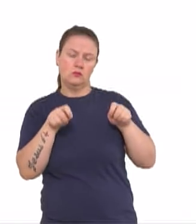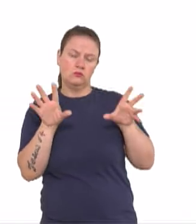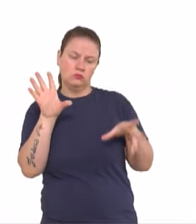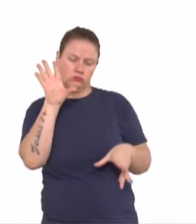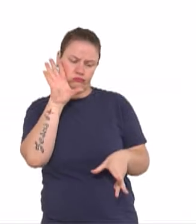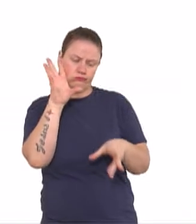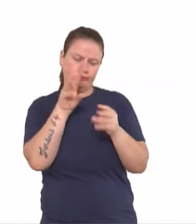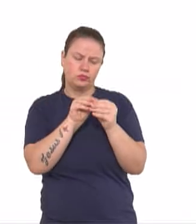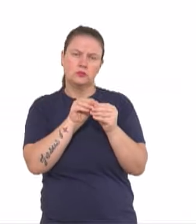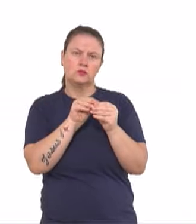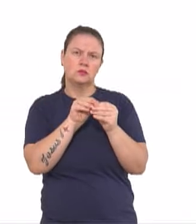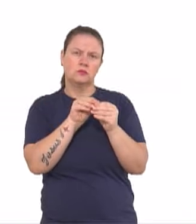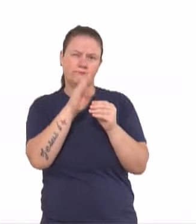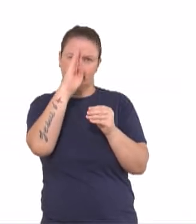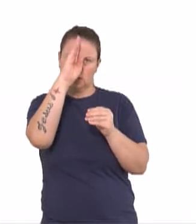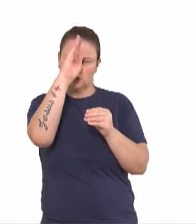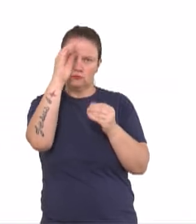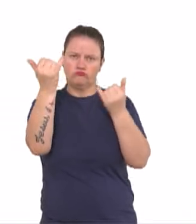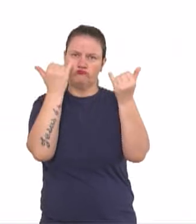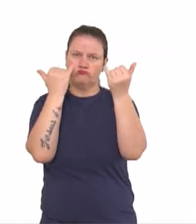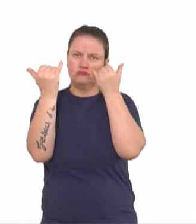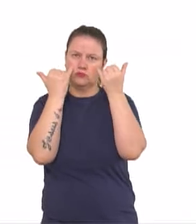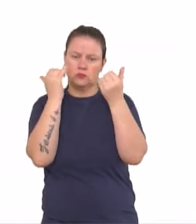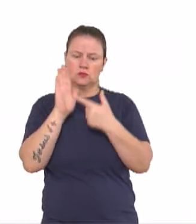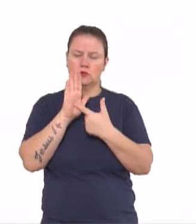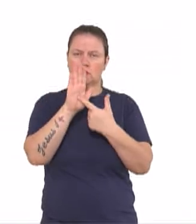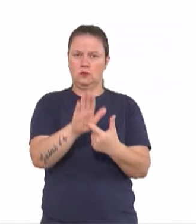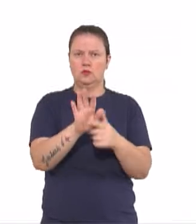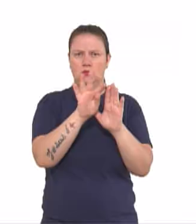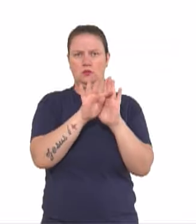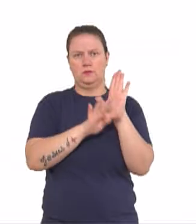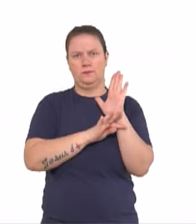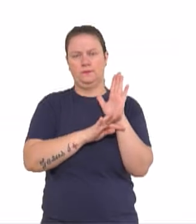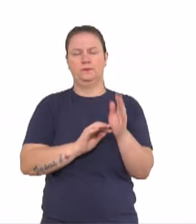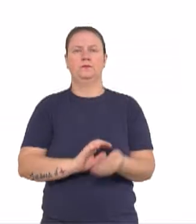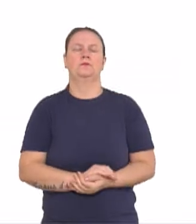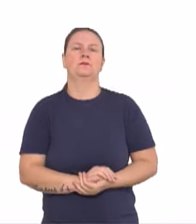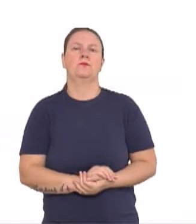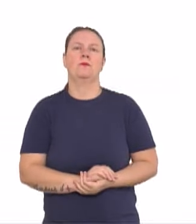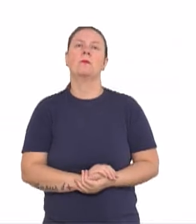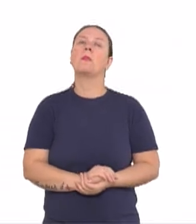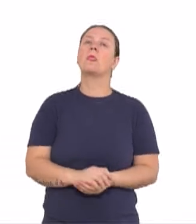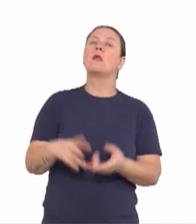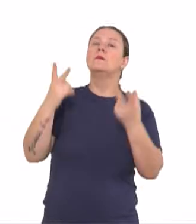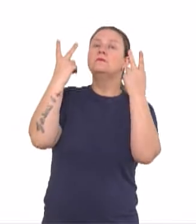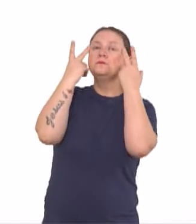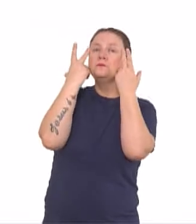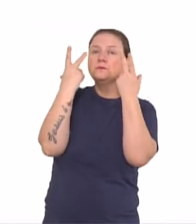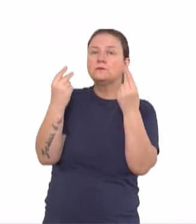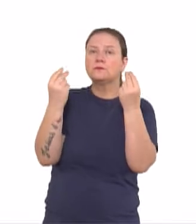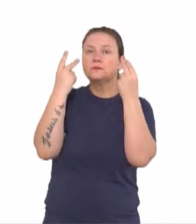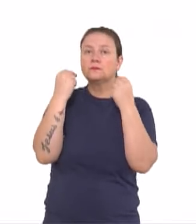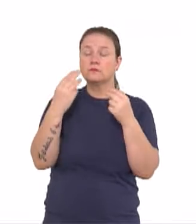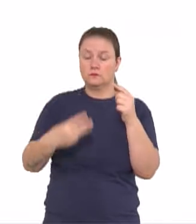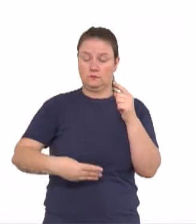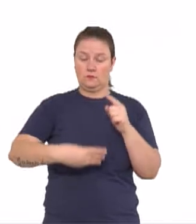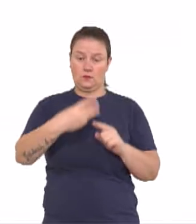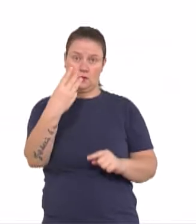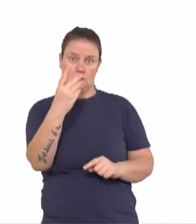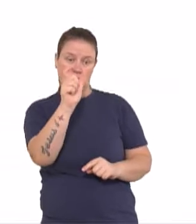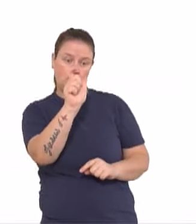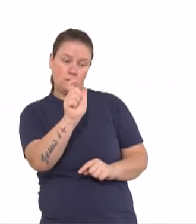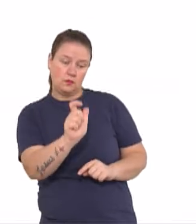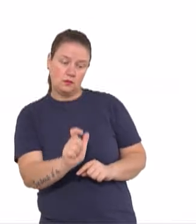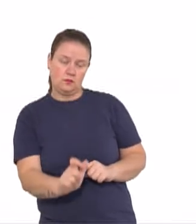resumo das principais informações que estará no corpo da notícia. Geralmente em terceira pessoa, né? Nós já